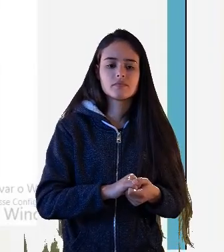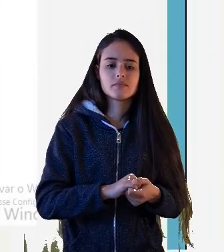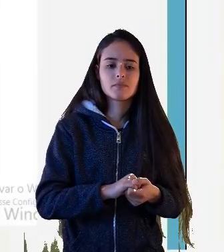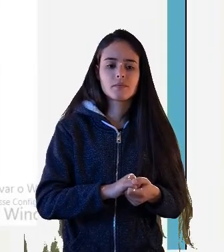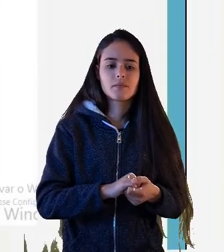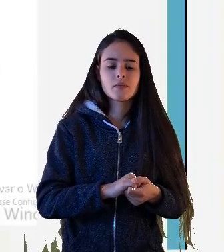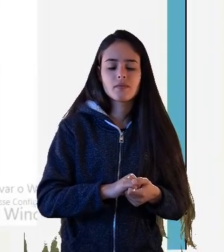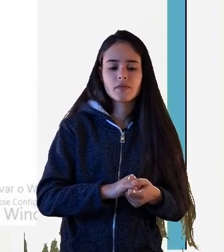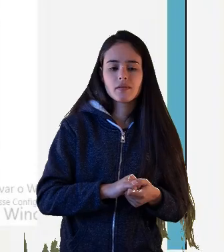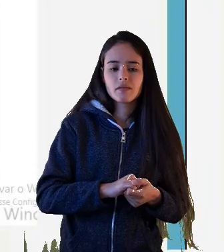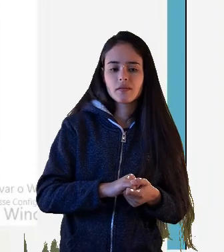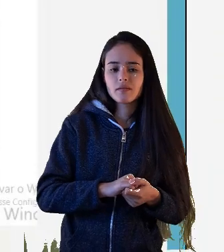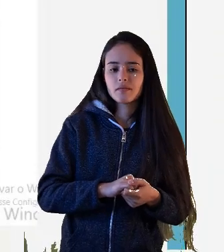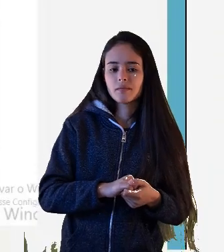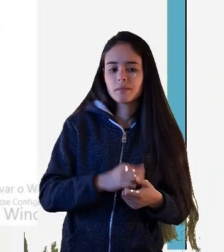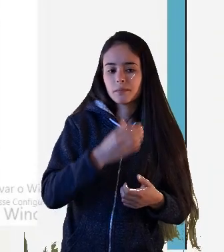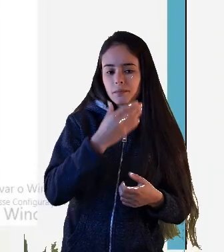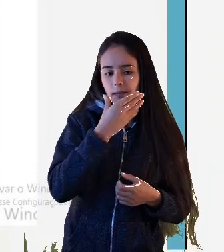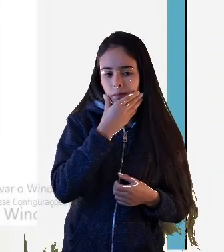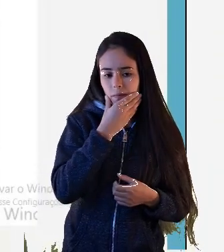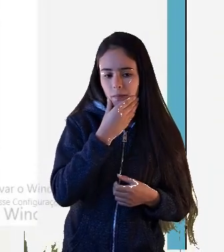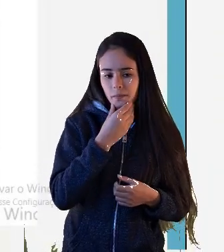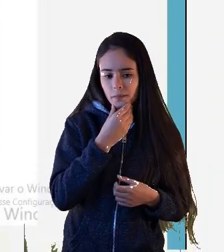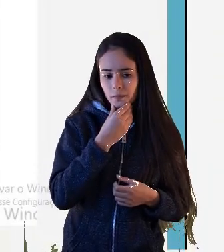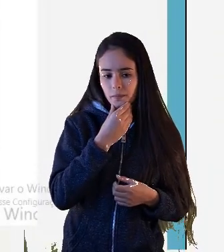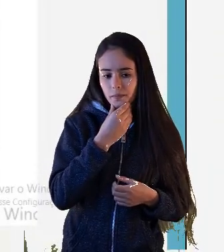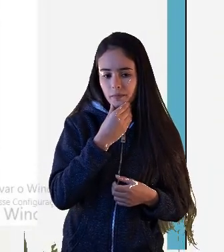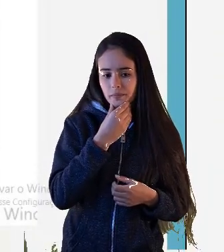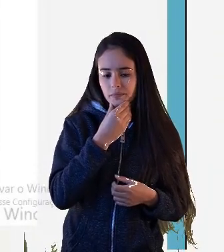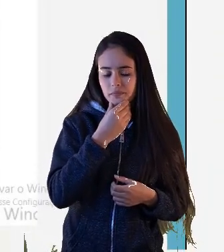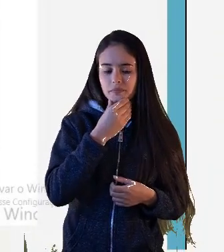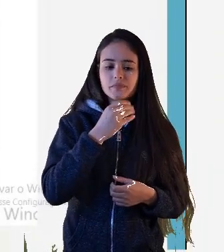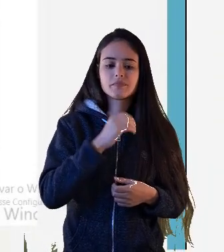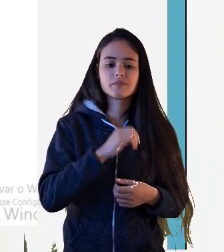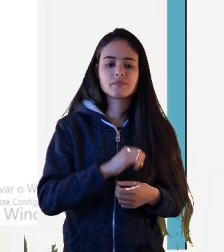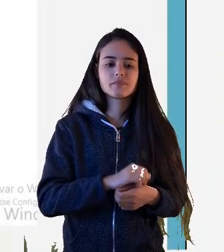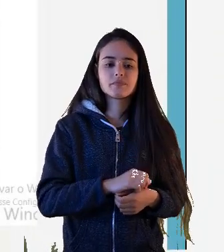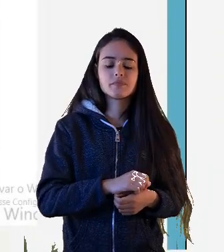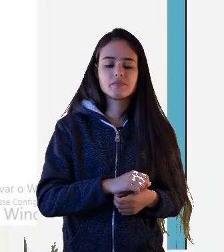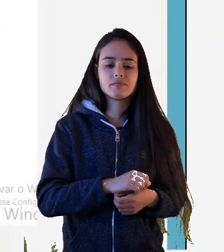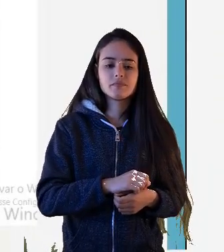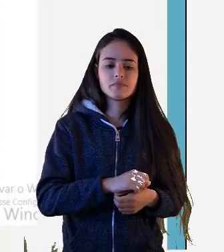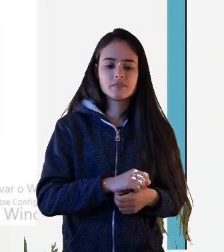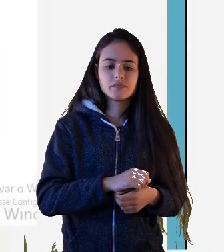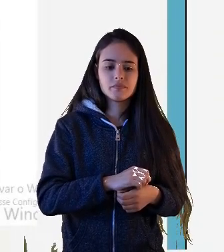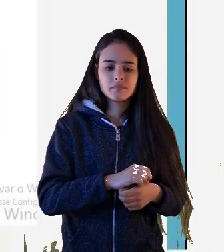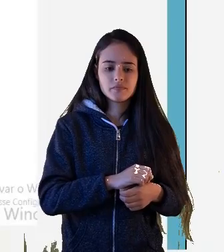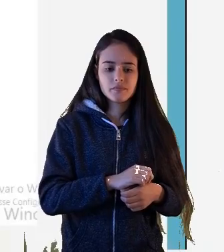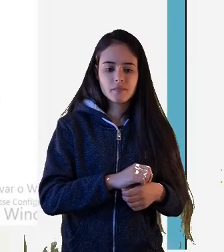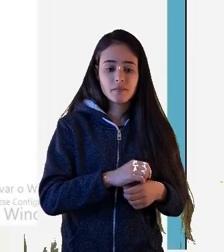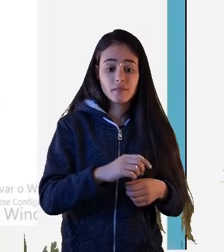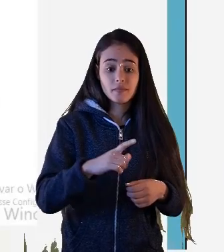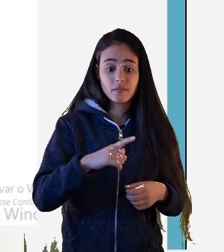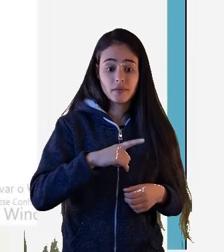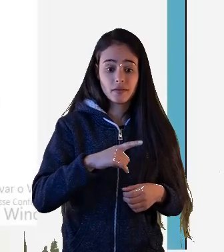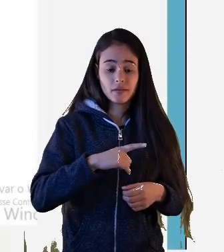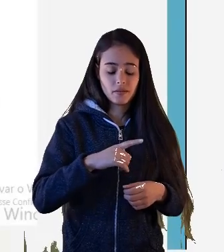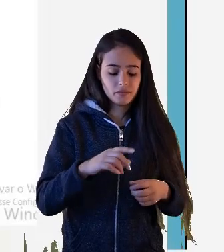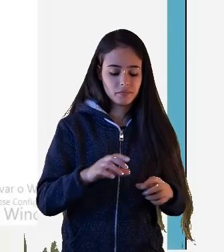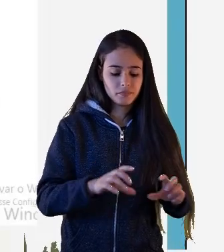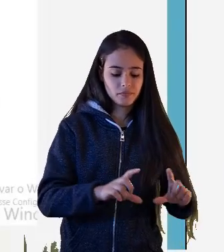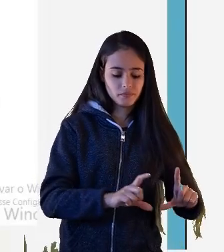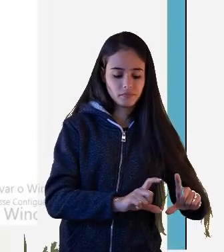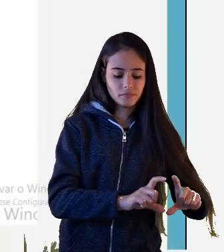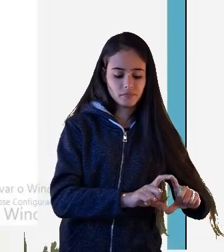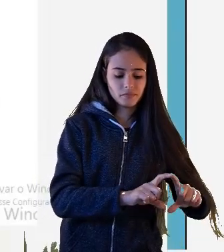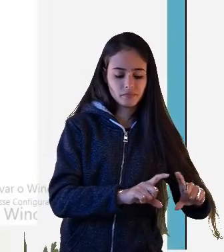a oportunidade. Lá dentro da universidade, aquele aluno vai ter que fazer a parte dele, né? Muita gente achava que